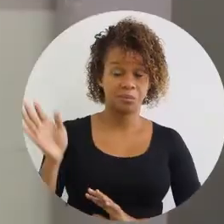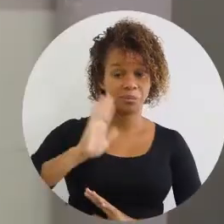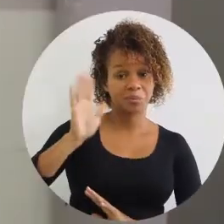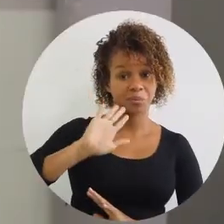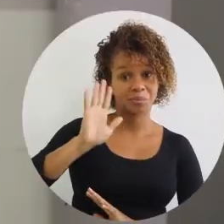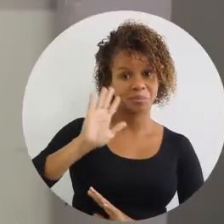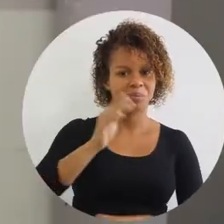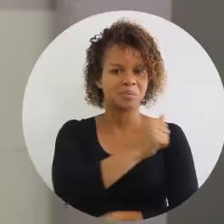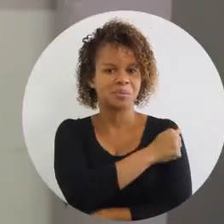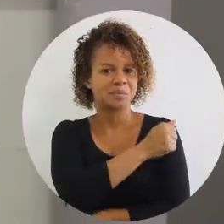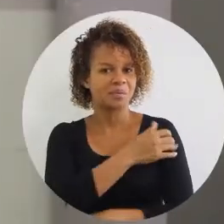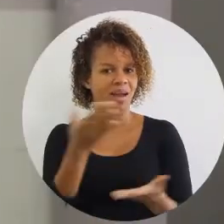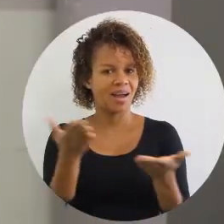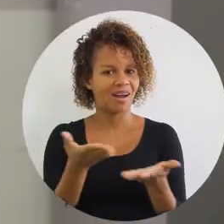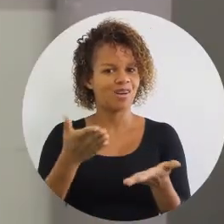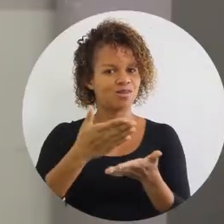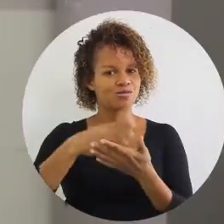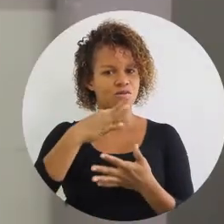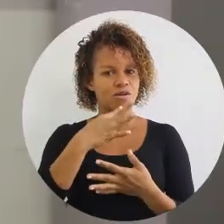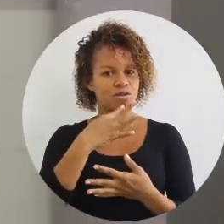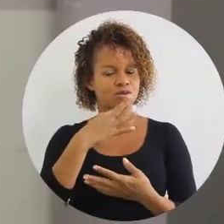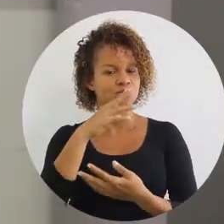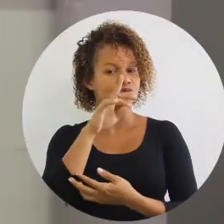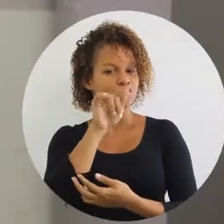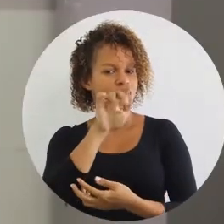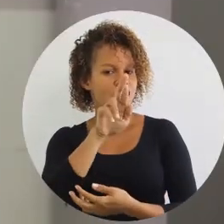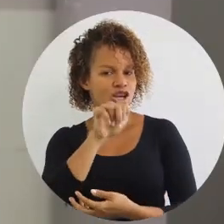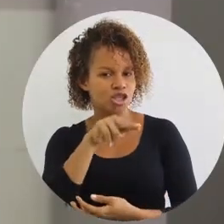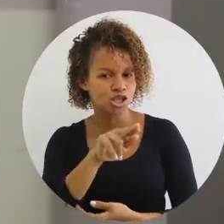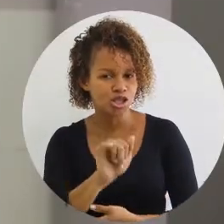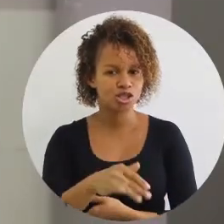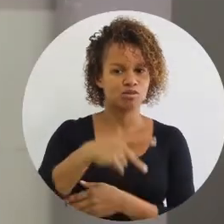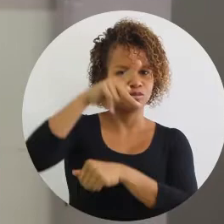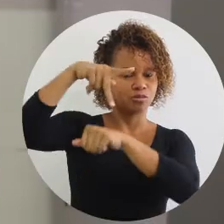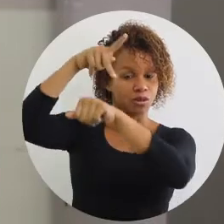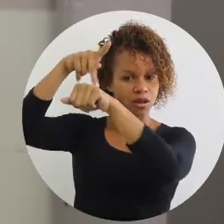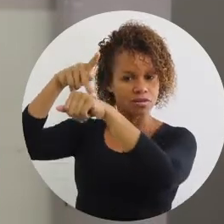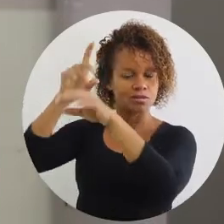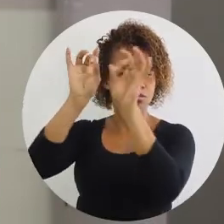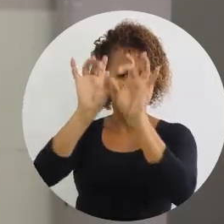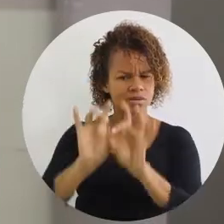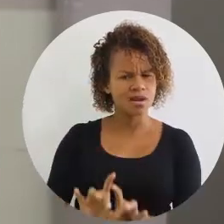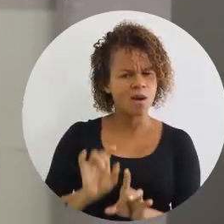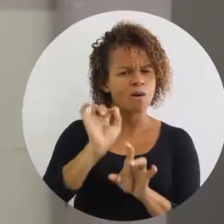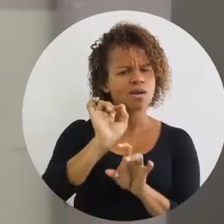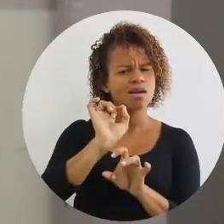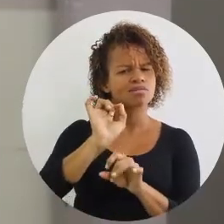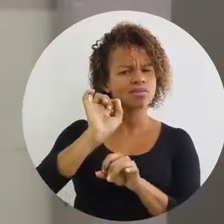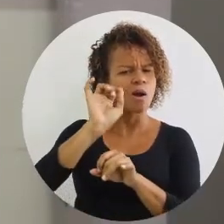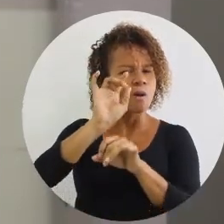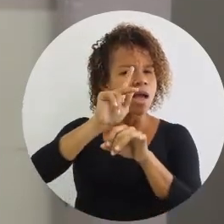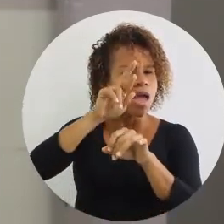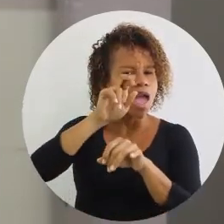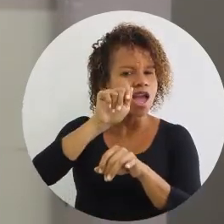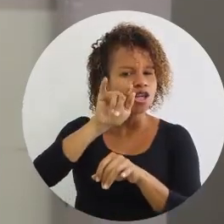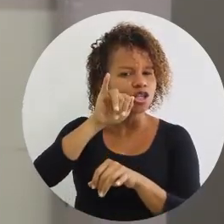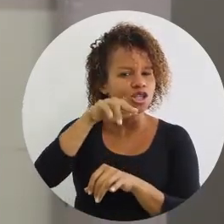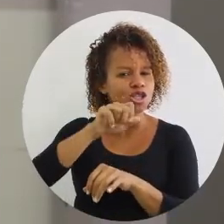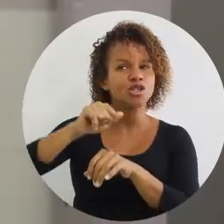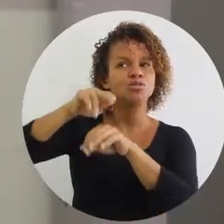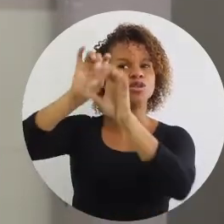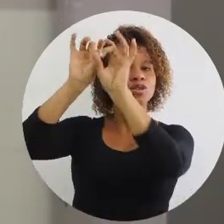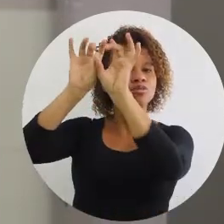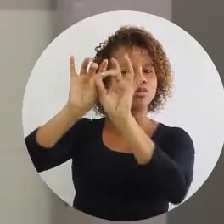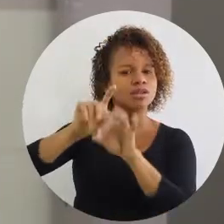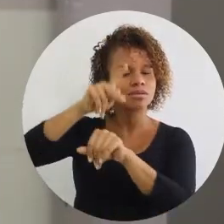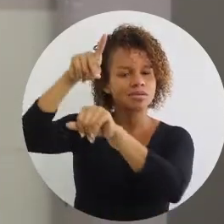Olá pessoal, vamos agora conhecer os regimes aduaneiros especiais. O que são os regimes aduaneiros especiais?